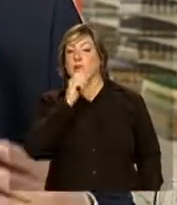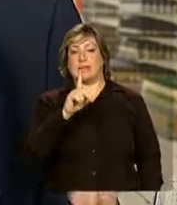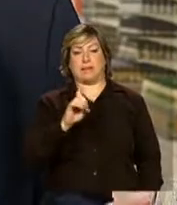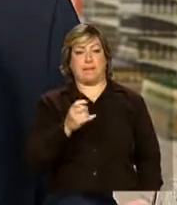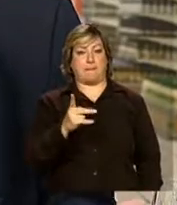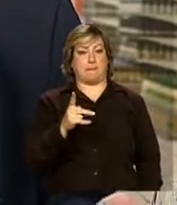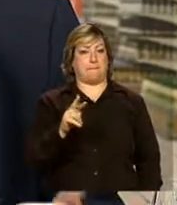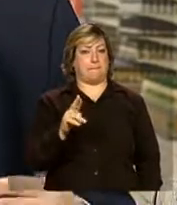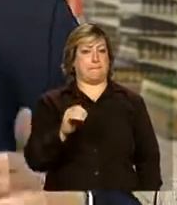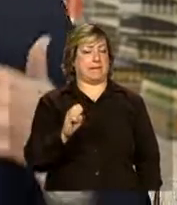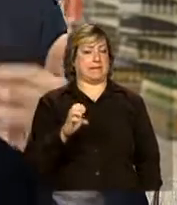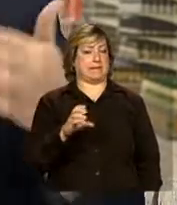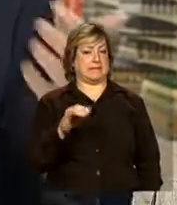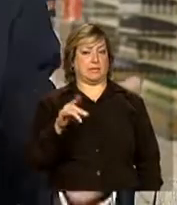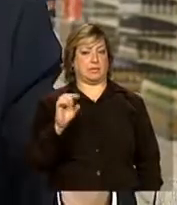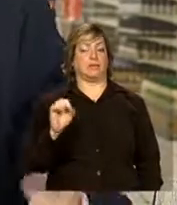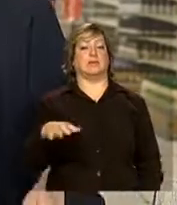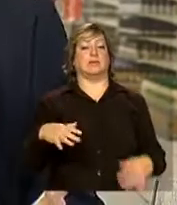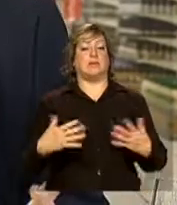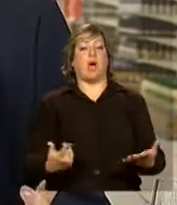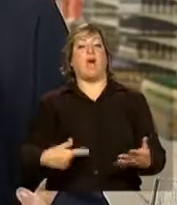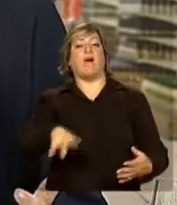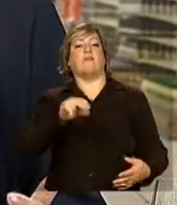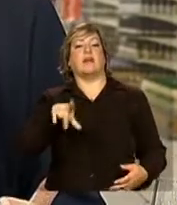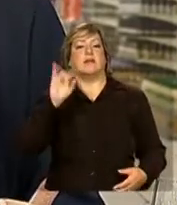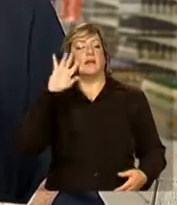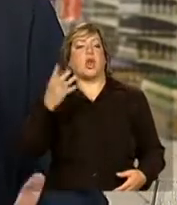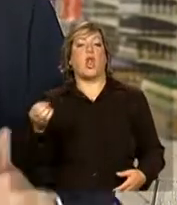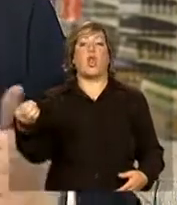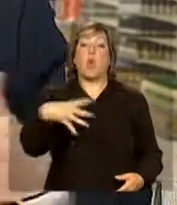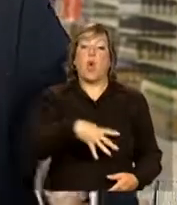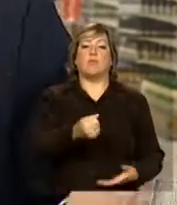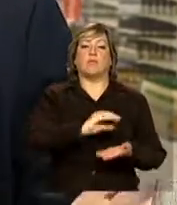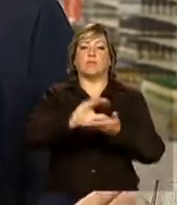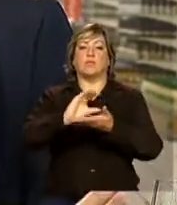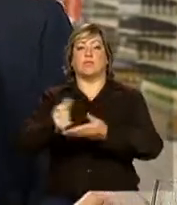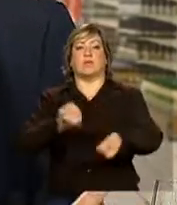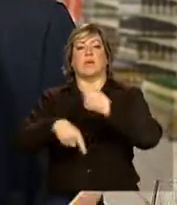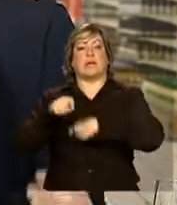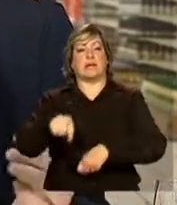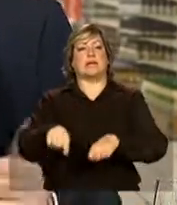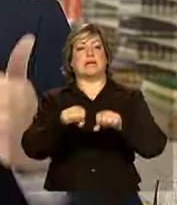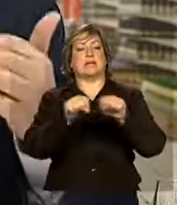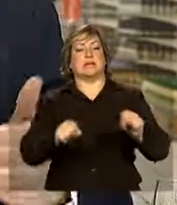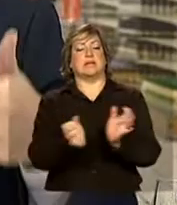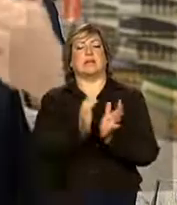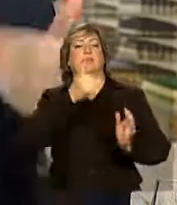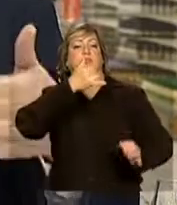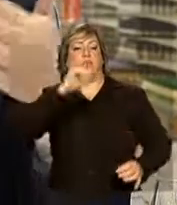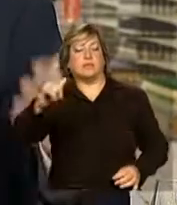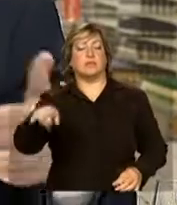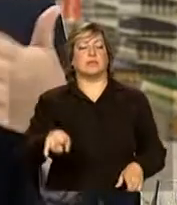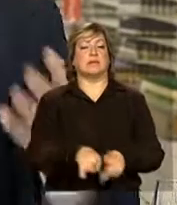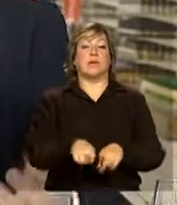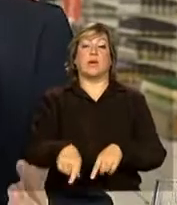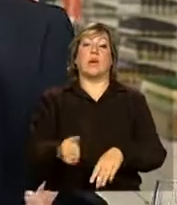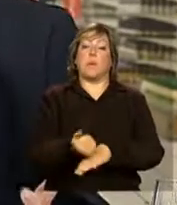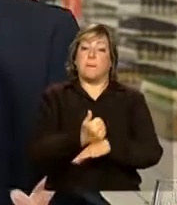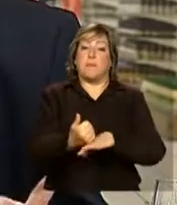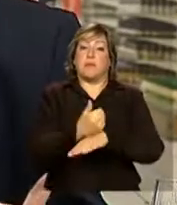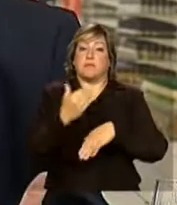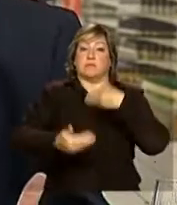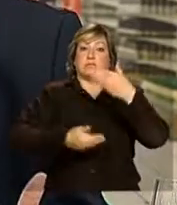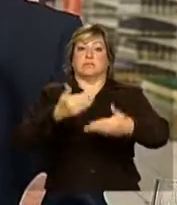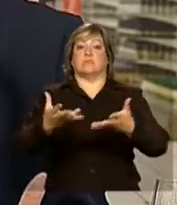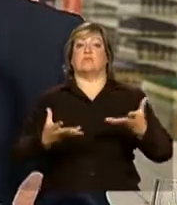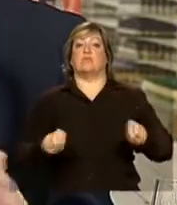vão provavelmente definir novos investimentos no próprio sistema elétrico, talvez, e com isso melhorando em